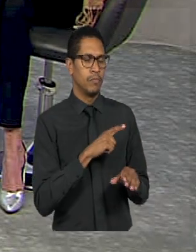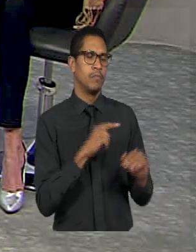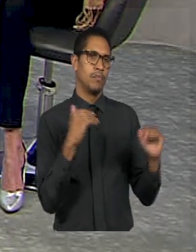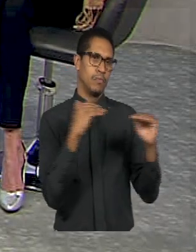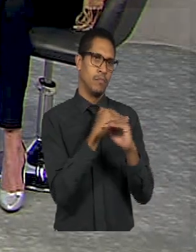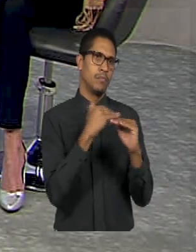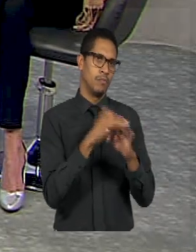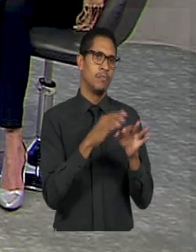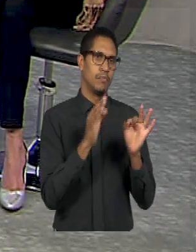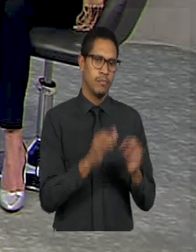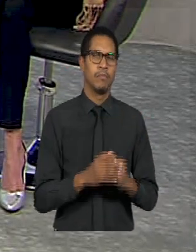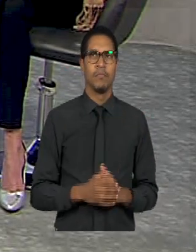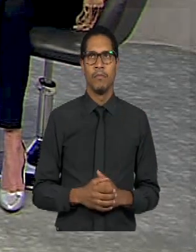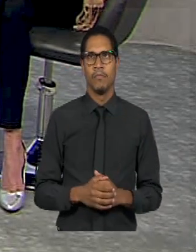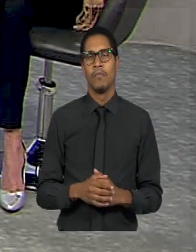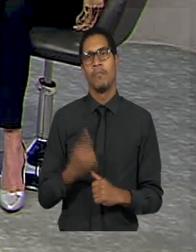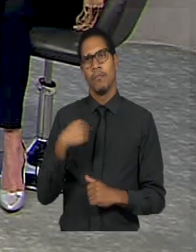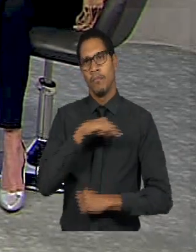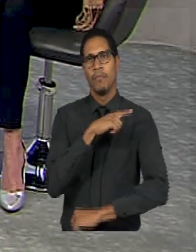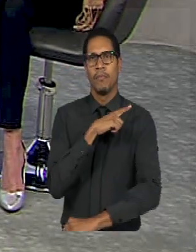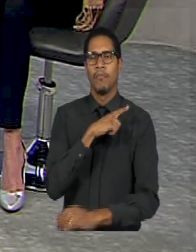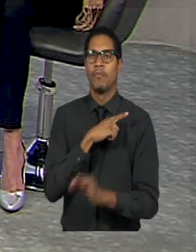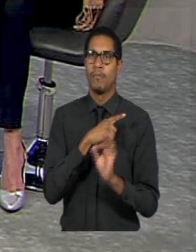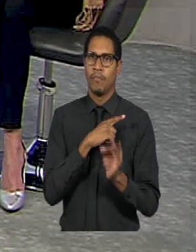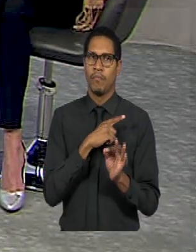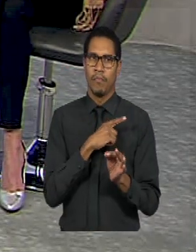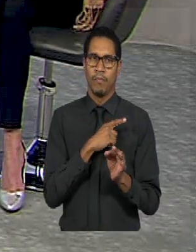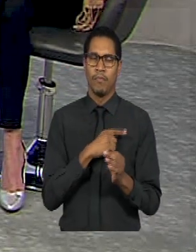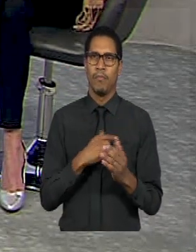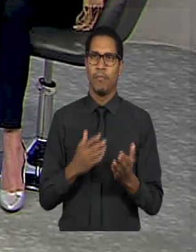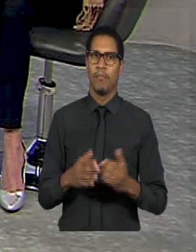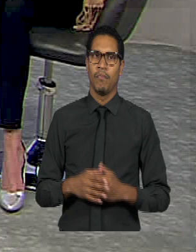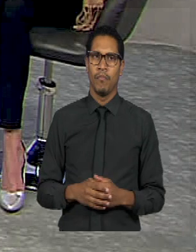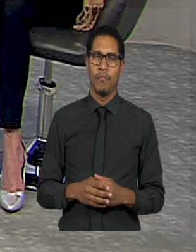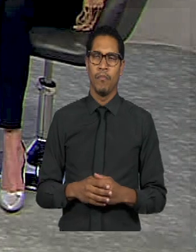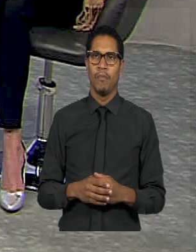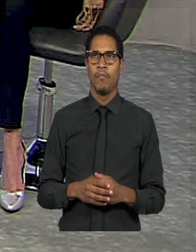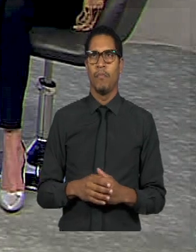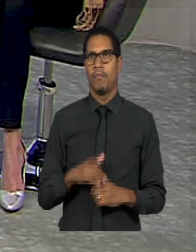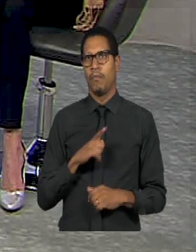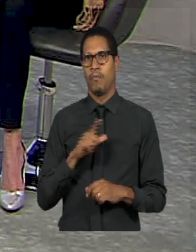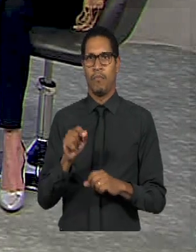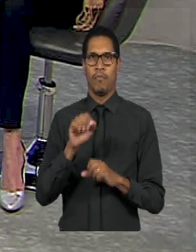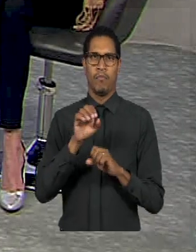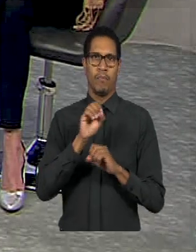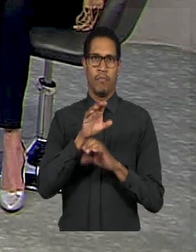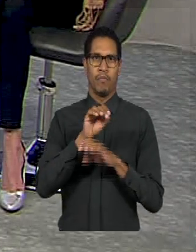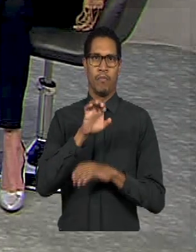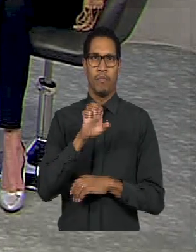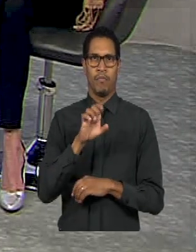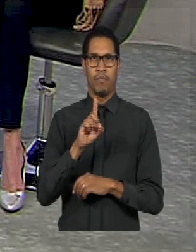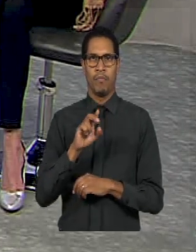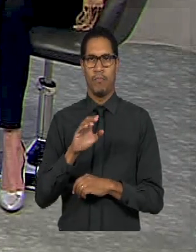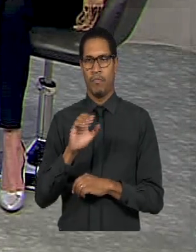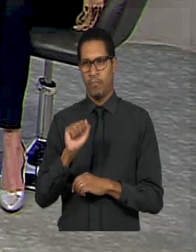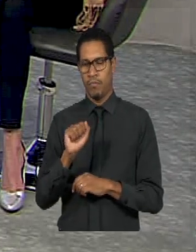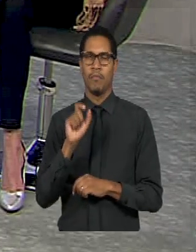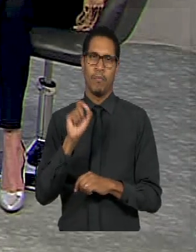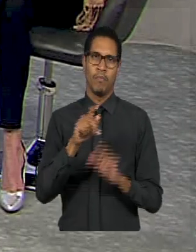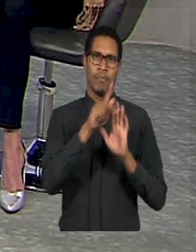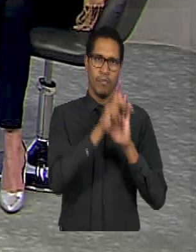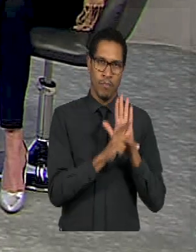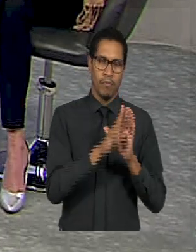trânsito, totalmente. Inclusive, nós temos que chama Educa, tá? Que é um projeto para